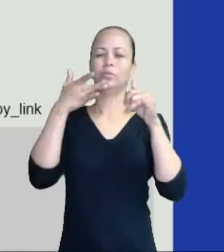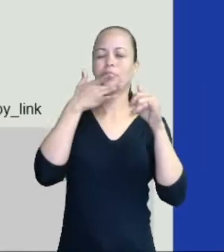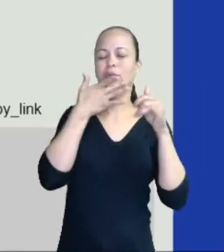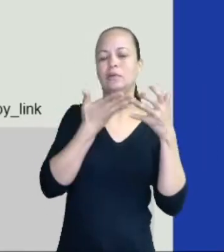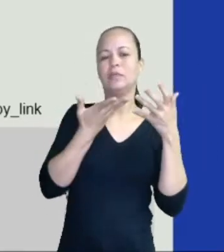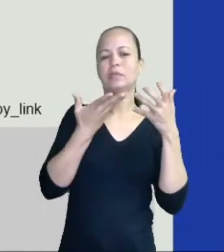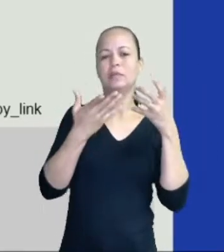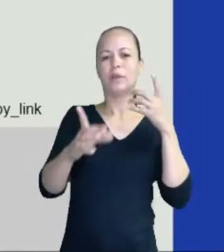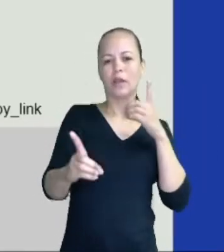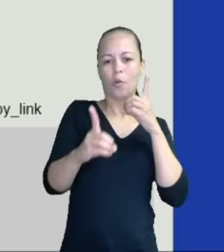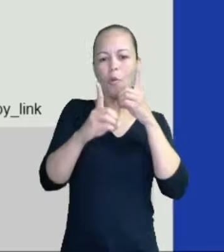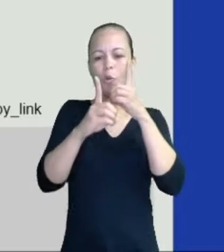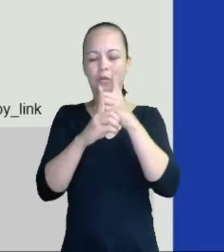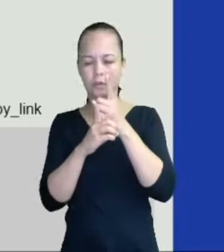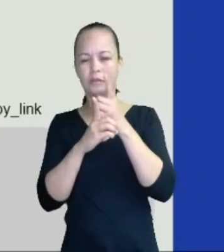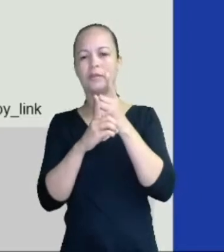encontrada